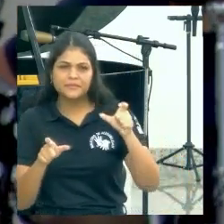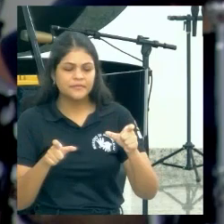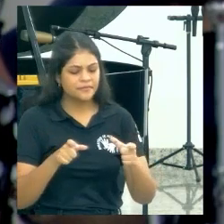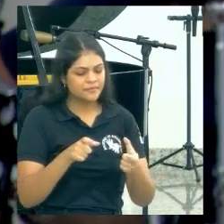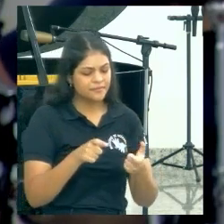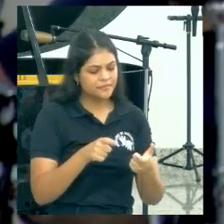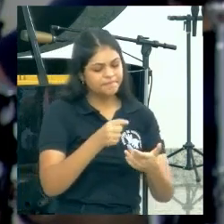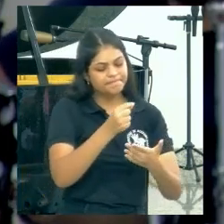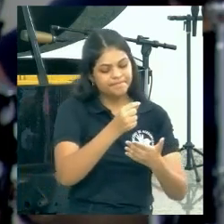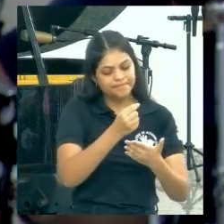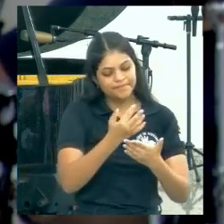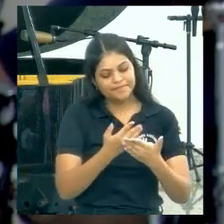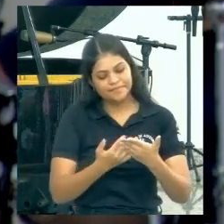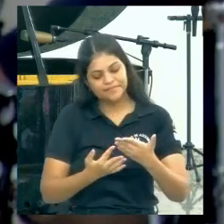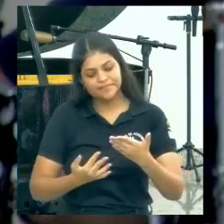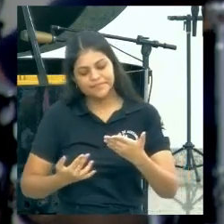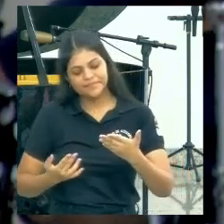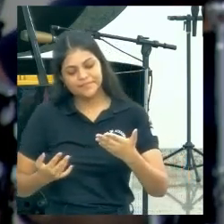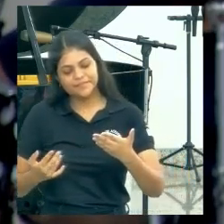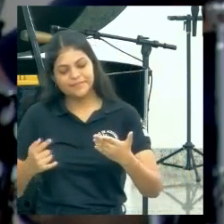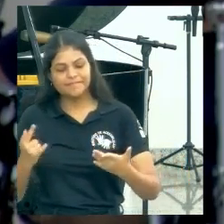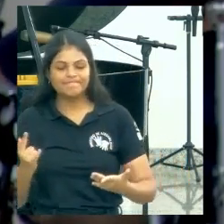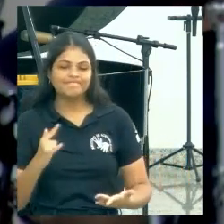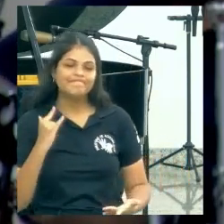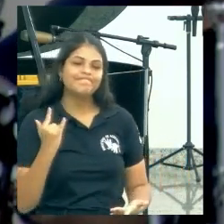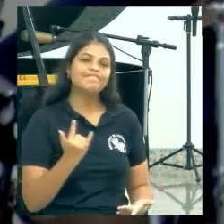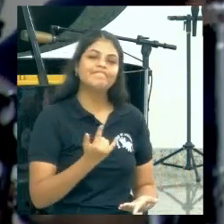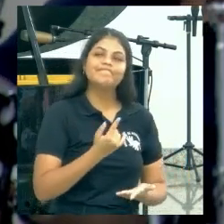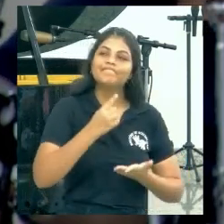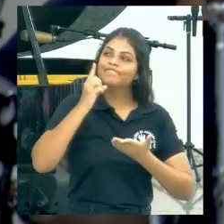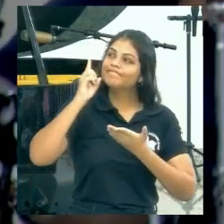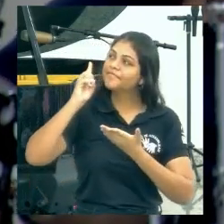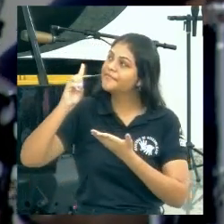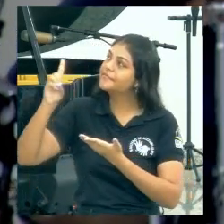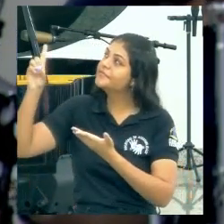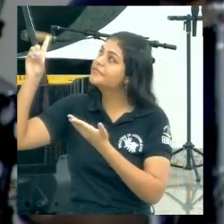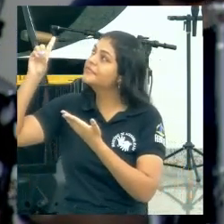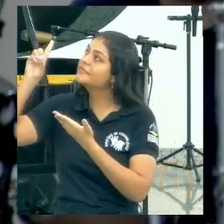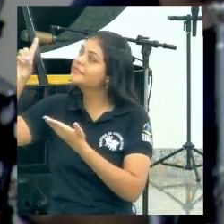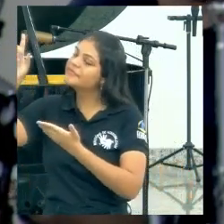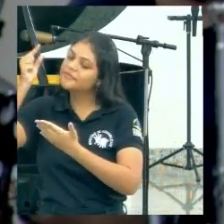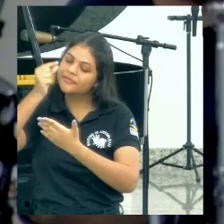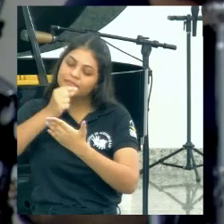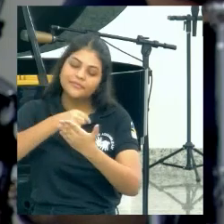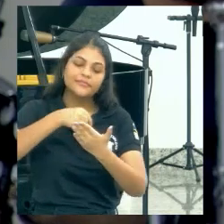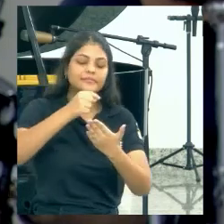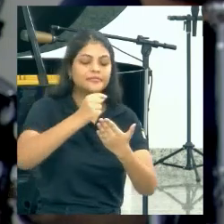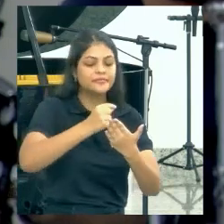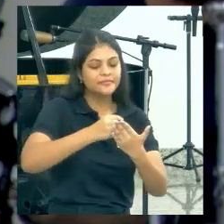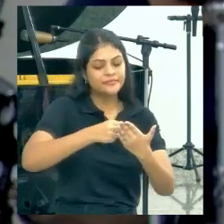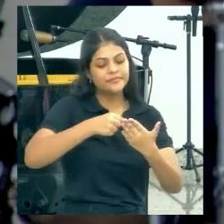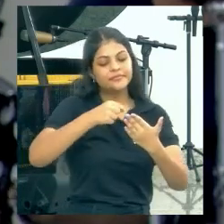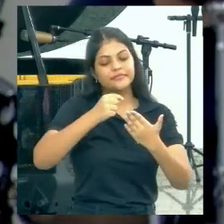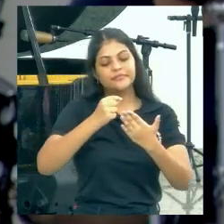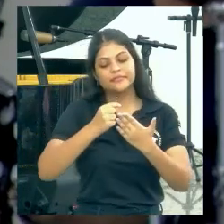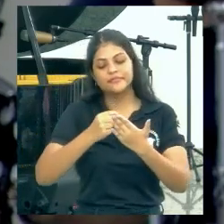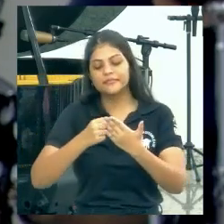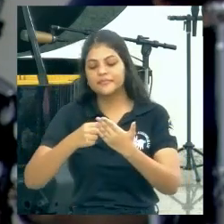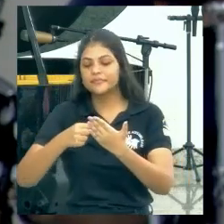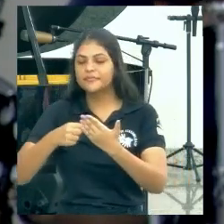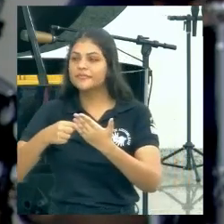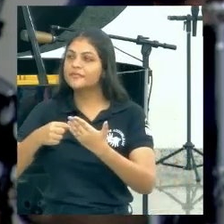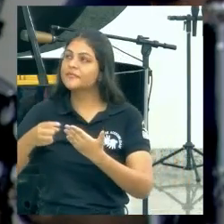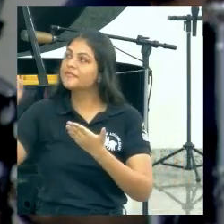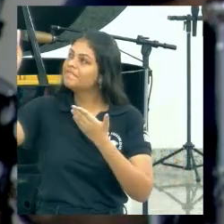se apaixonem por ti. Escreve essa carta do seu